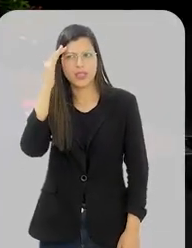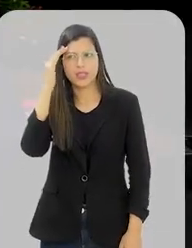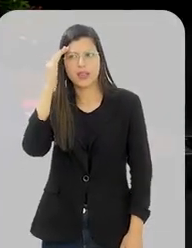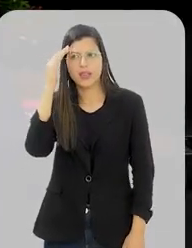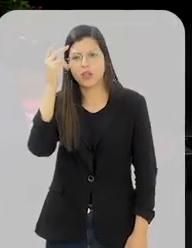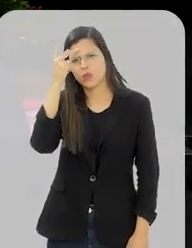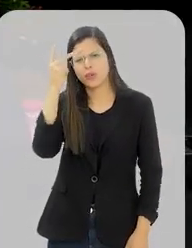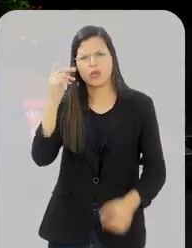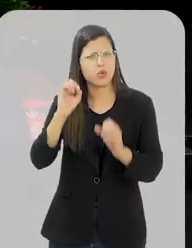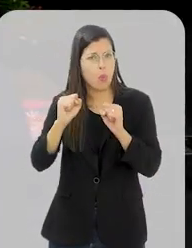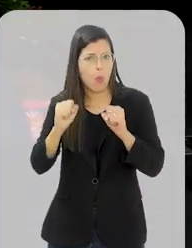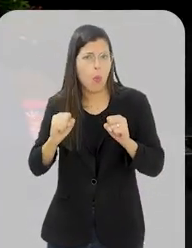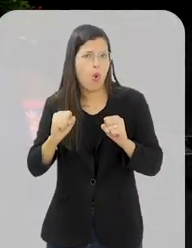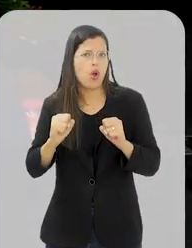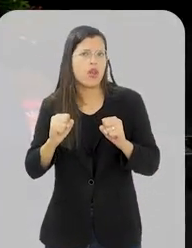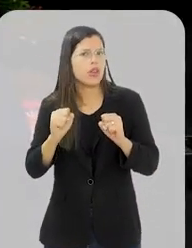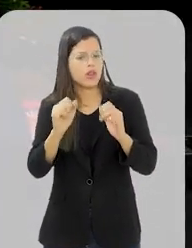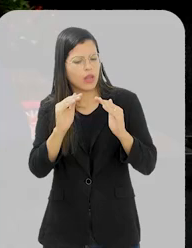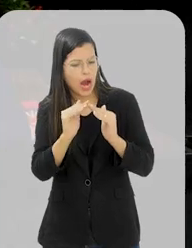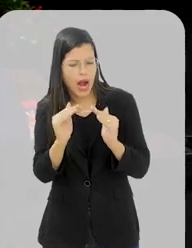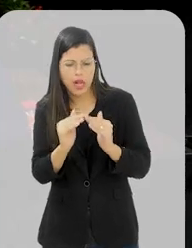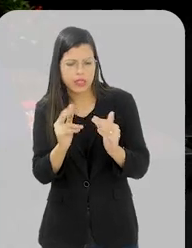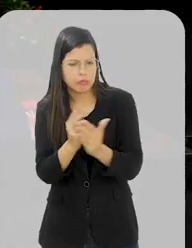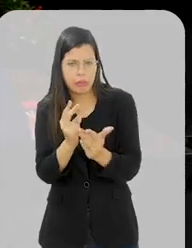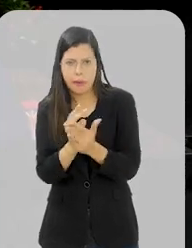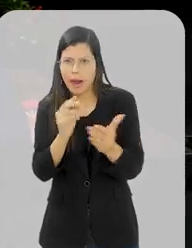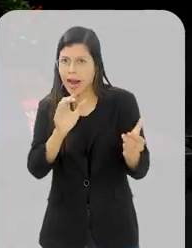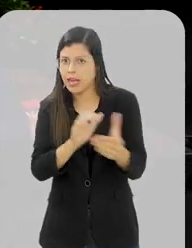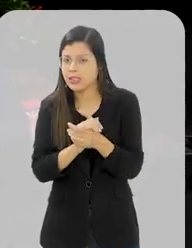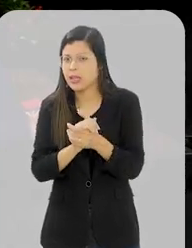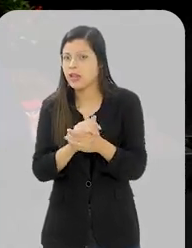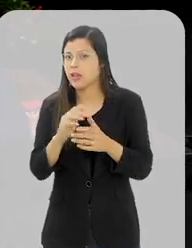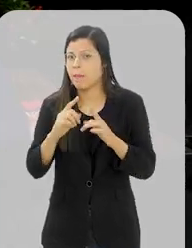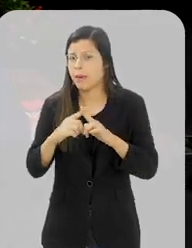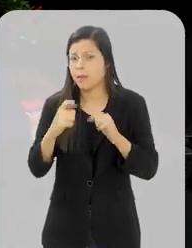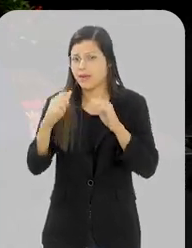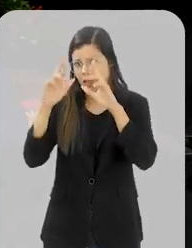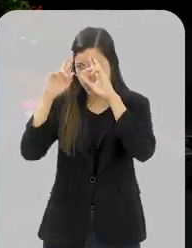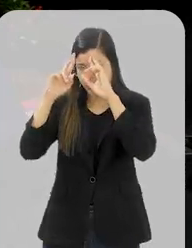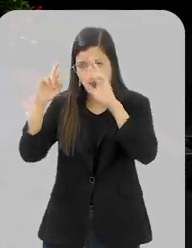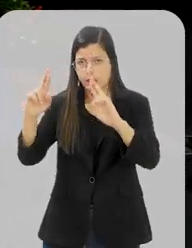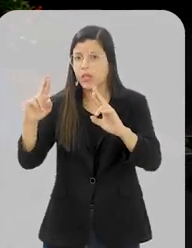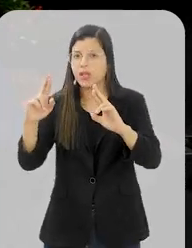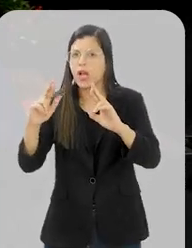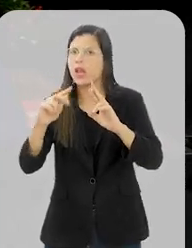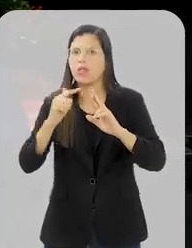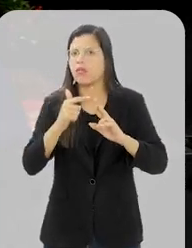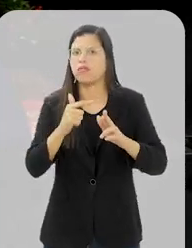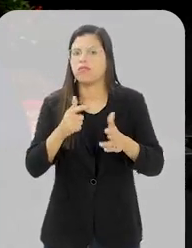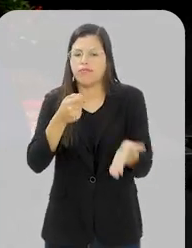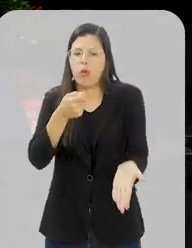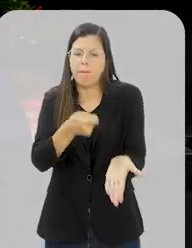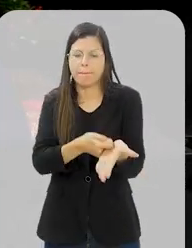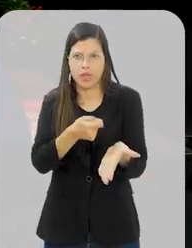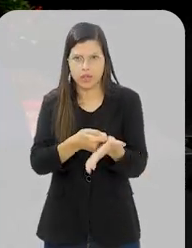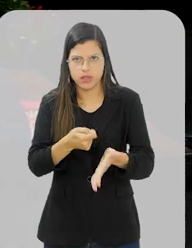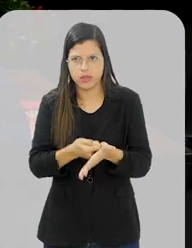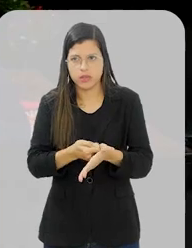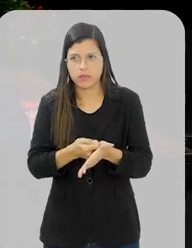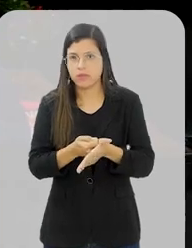pessoas podem dormir até o lado a lado desde que se respeitem então não houve a